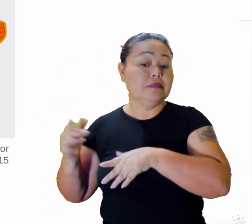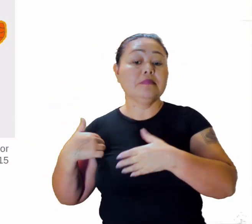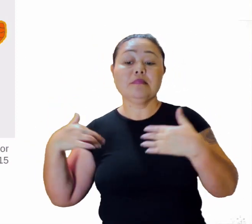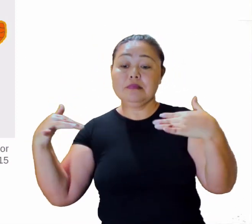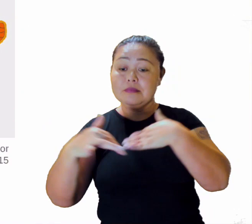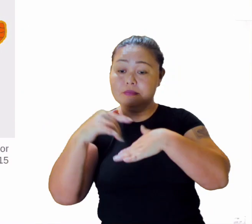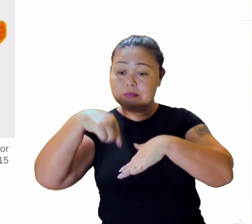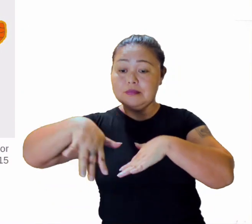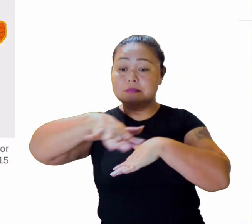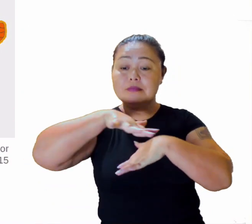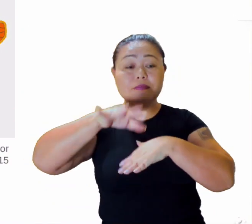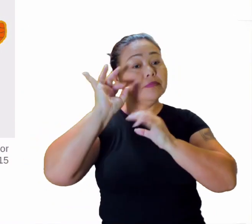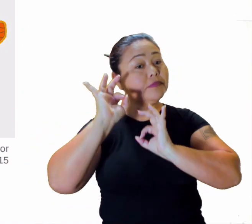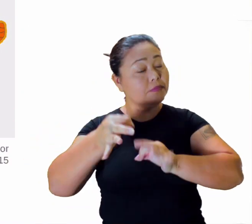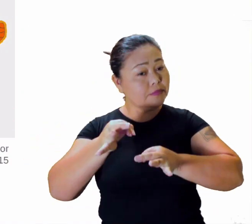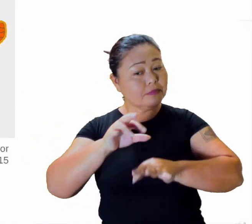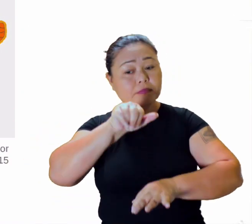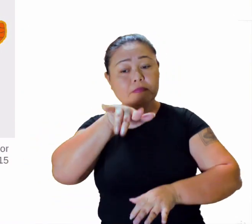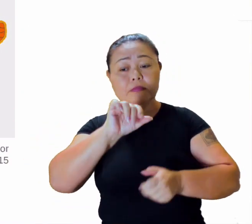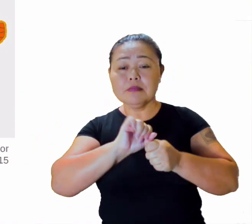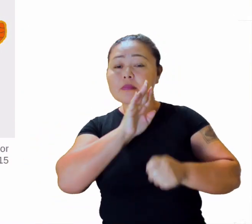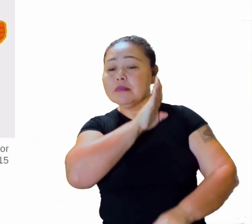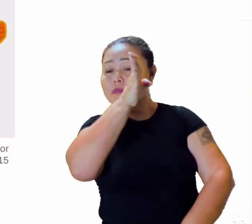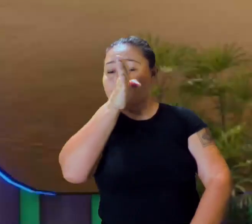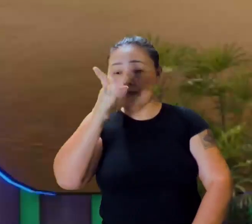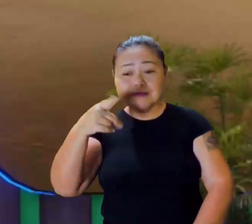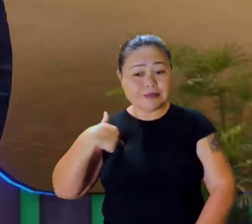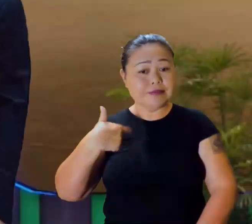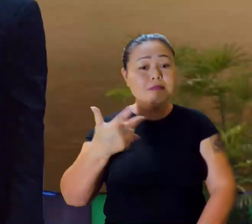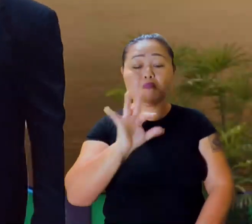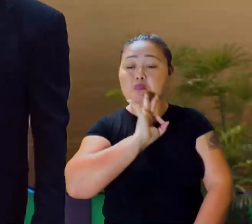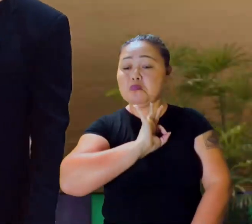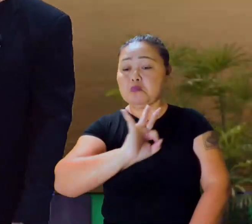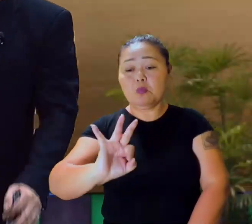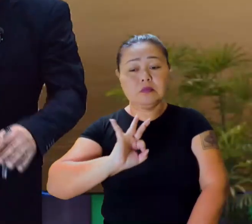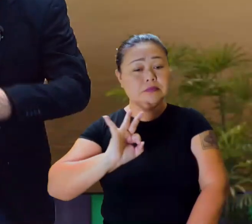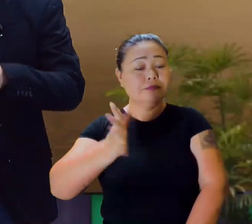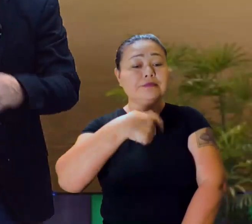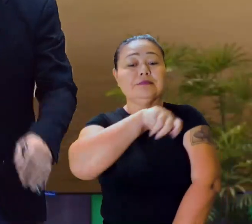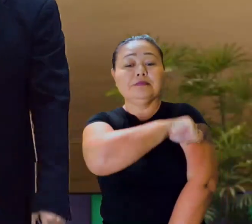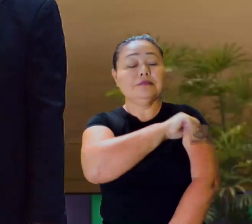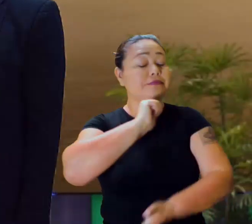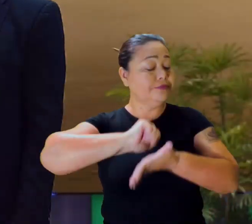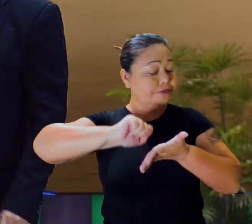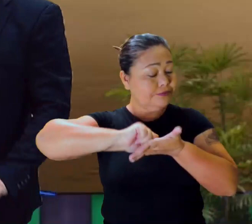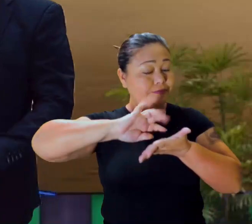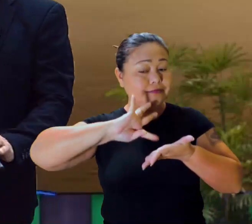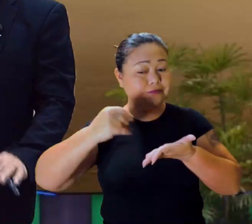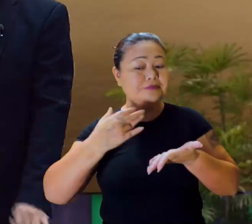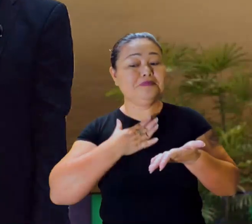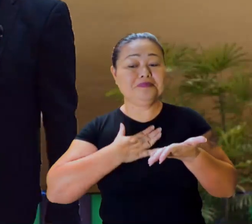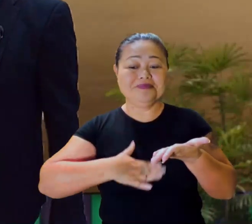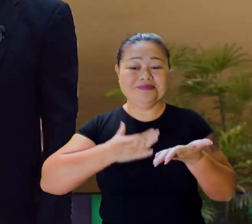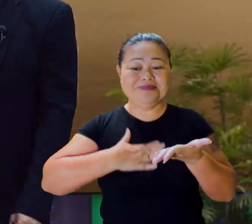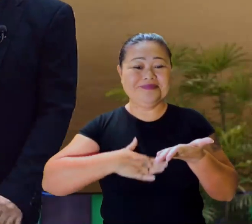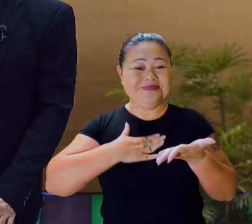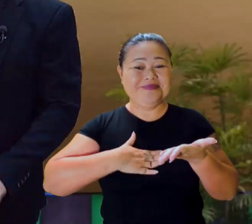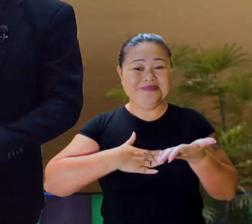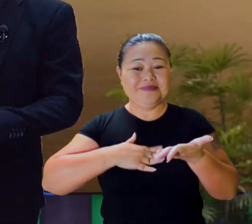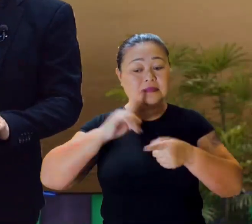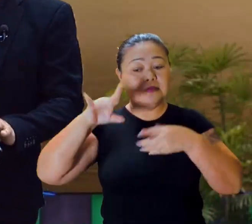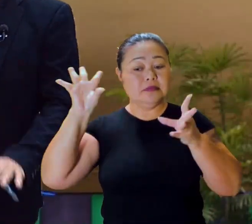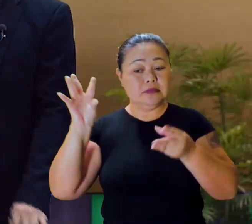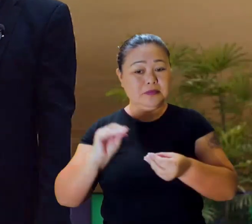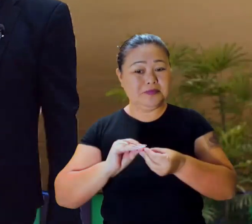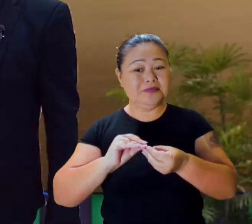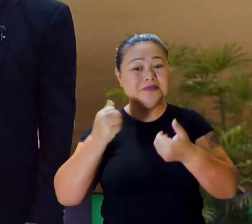Certo, professor Jorge? E aí, gostou da viagem? Foi boa? Ótima. Foi boa? Nossos alunos aí anotaram tudo? Ficou tranquilão? Com certeza. Depois desse